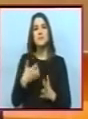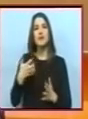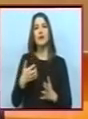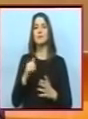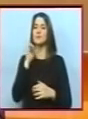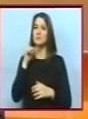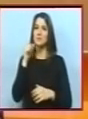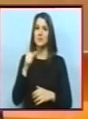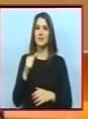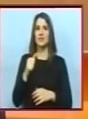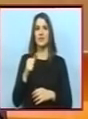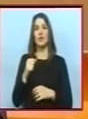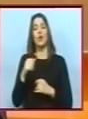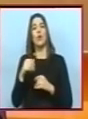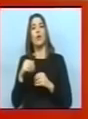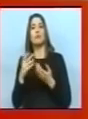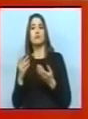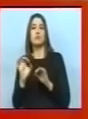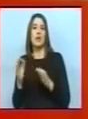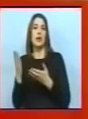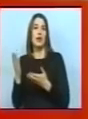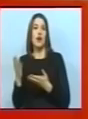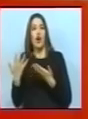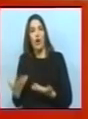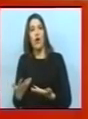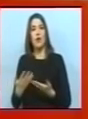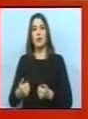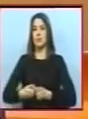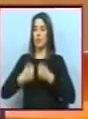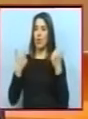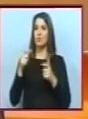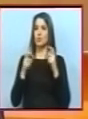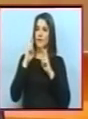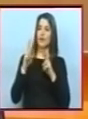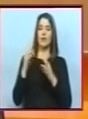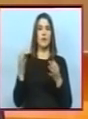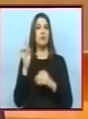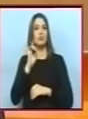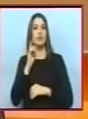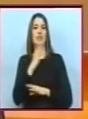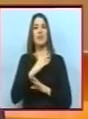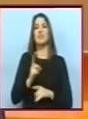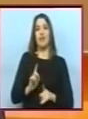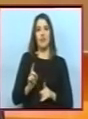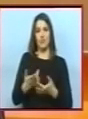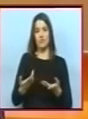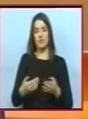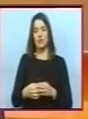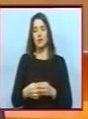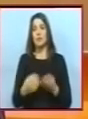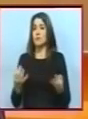e tão notória como, felizmente, é hoje. Portanto, foi uma experiência muito interessante,